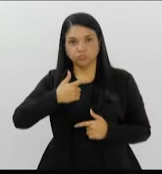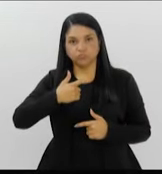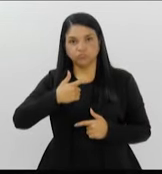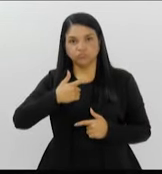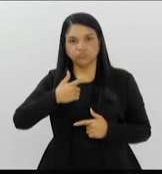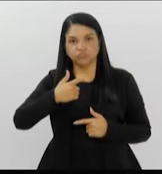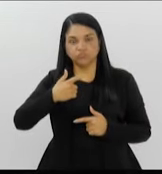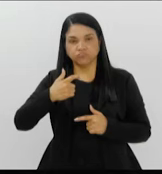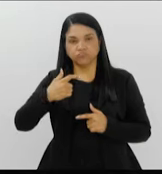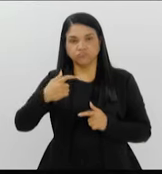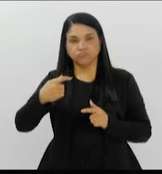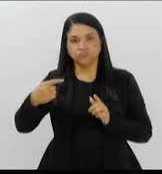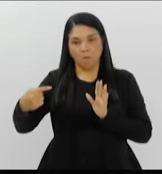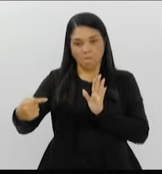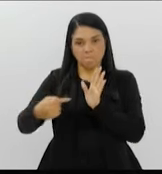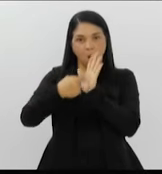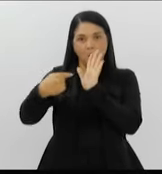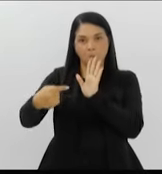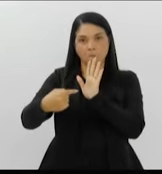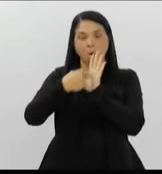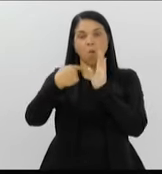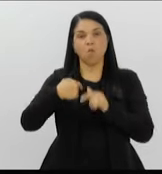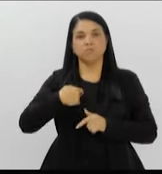de ir para o Conselho de Ética.